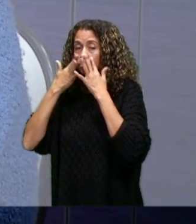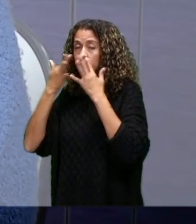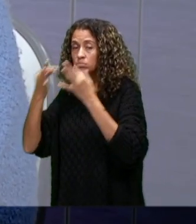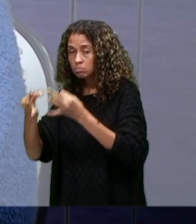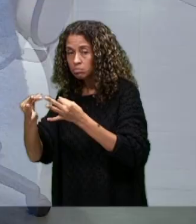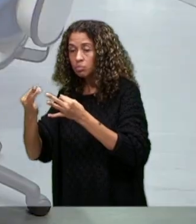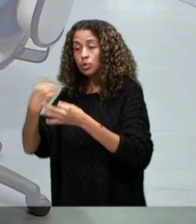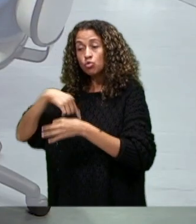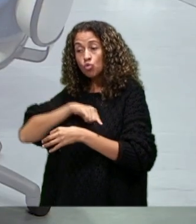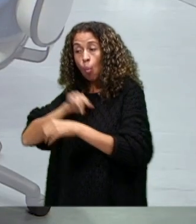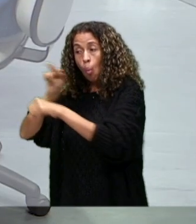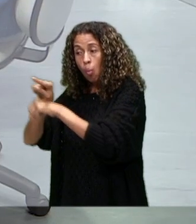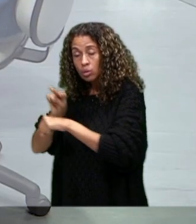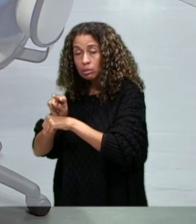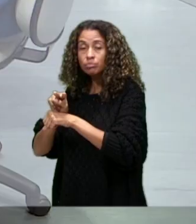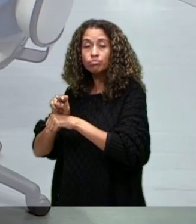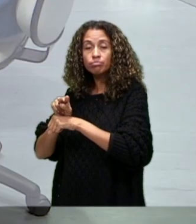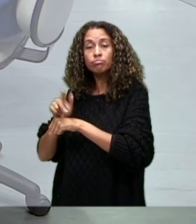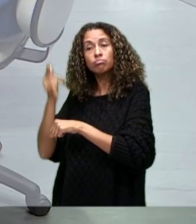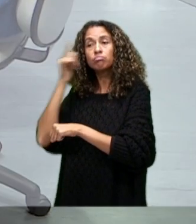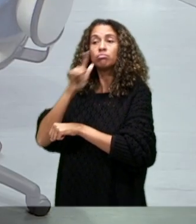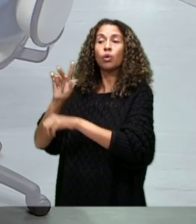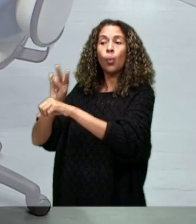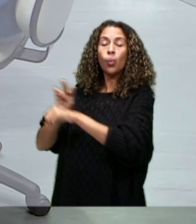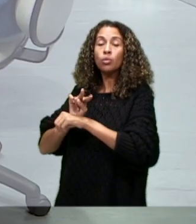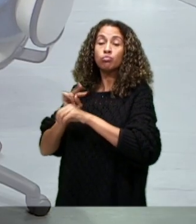dê conta desse sistema